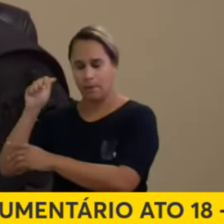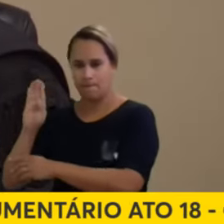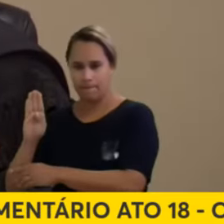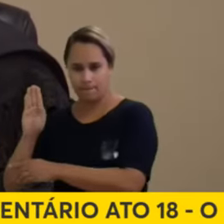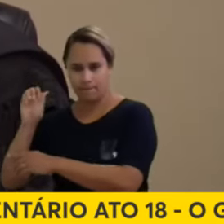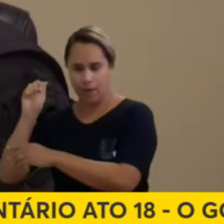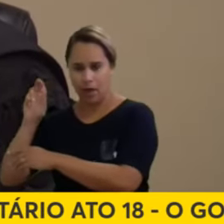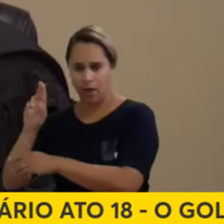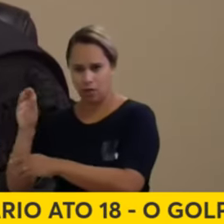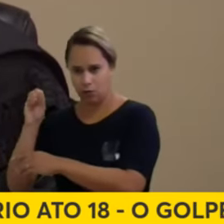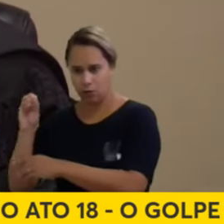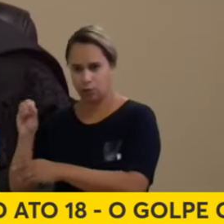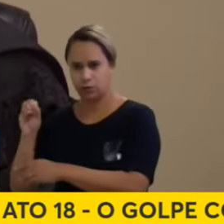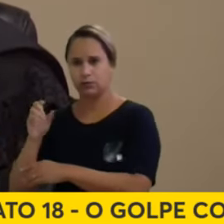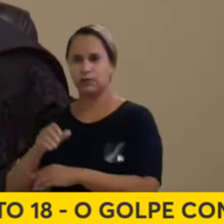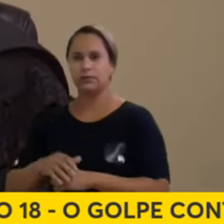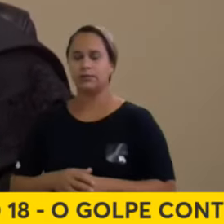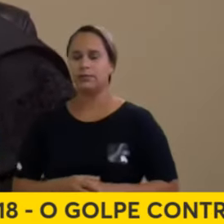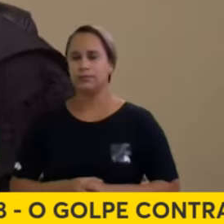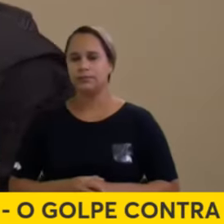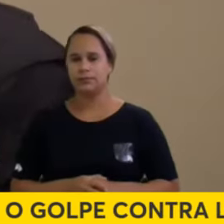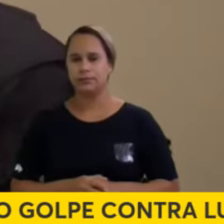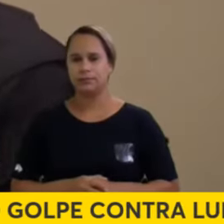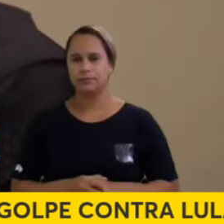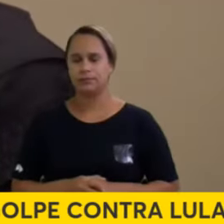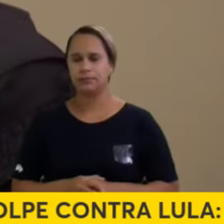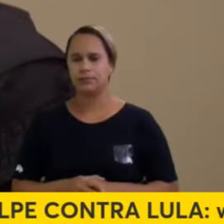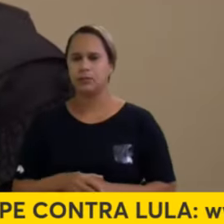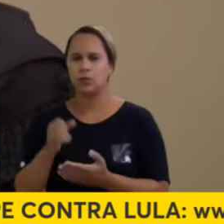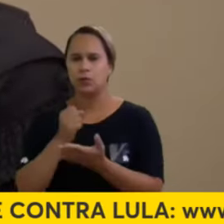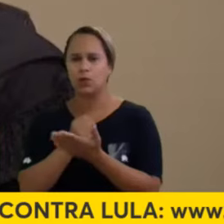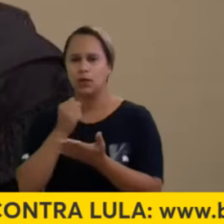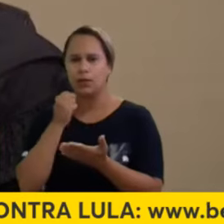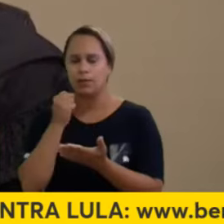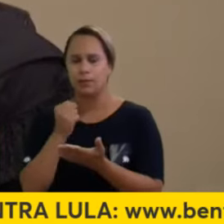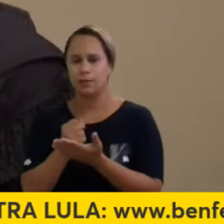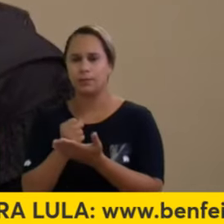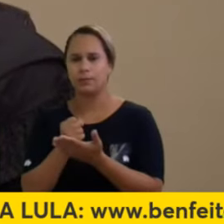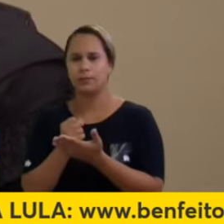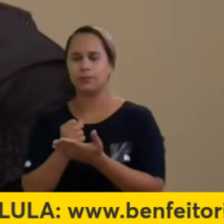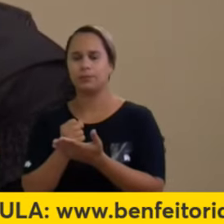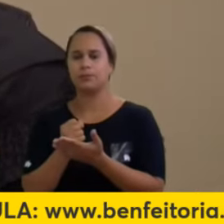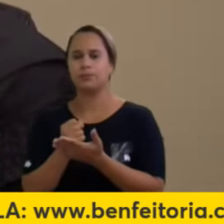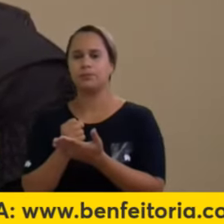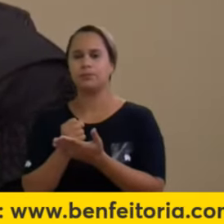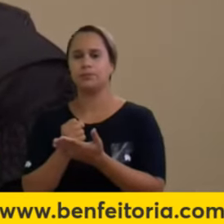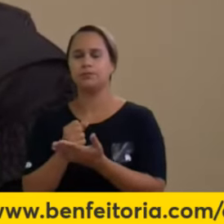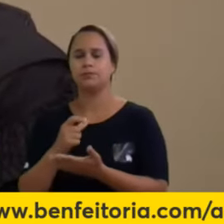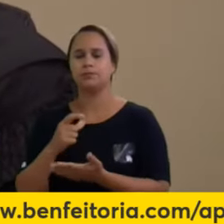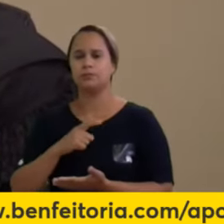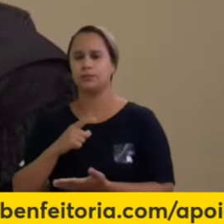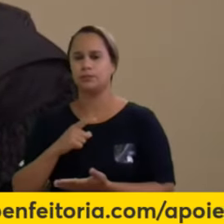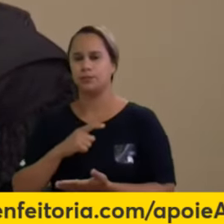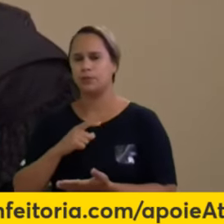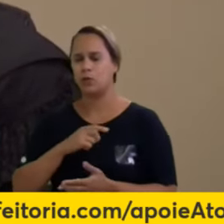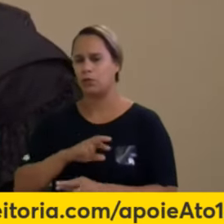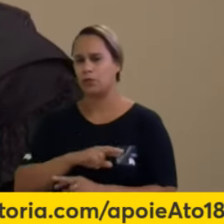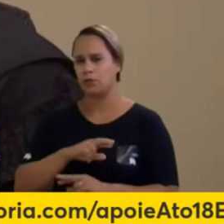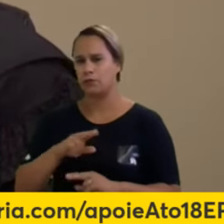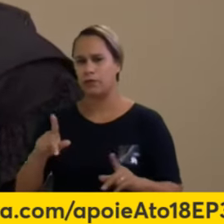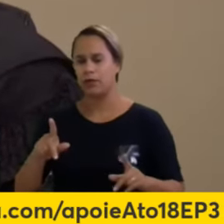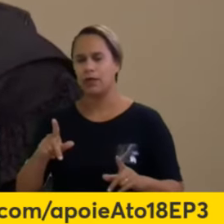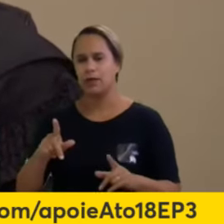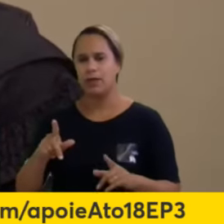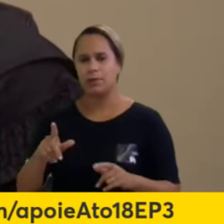Conforme você pode observar os contratos firmados pela união Brasil com o escritório de advocacia T diferentes objetos aliás como se